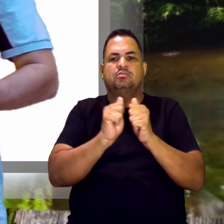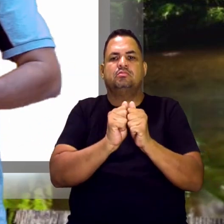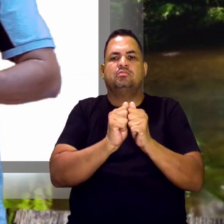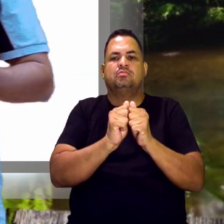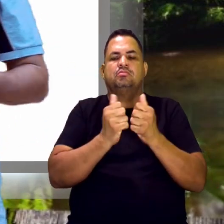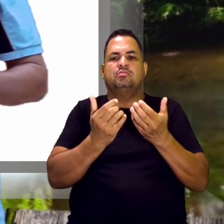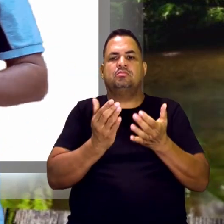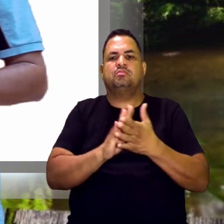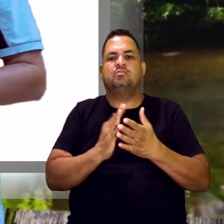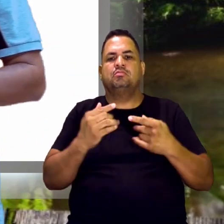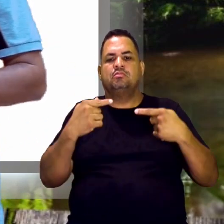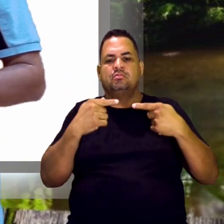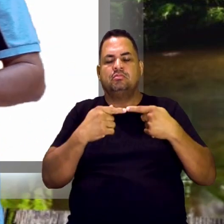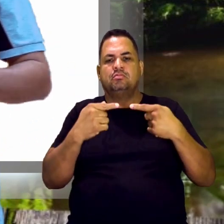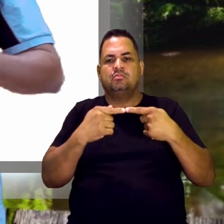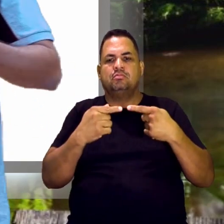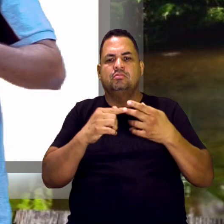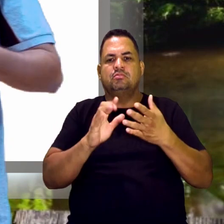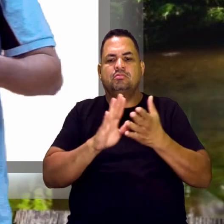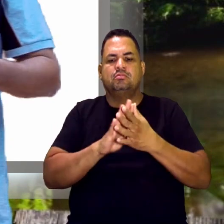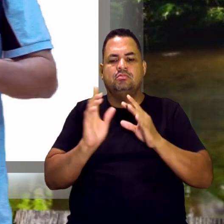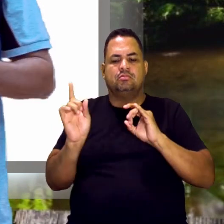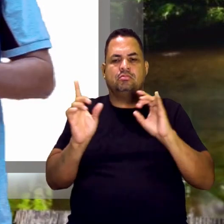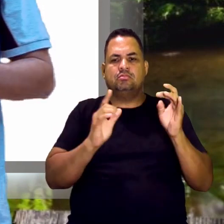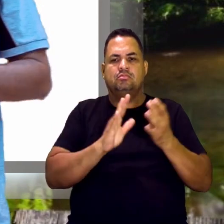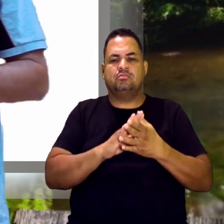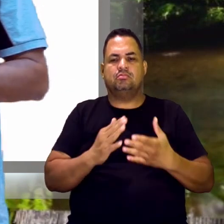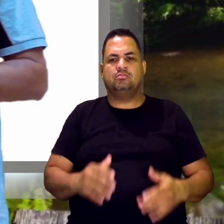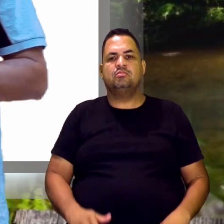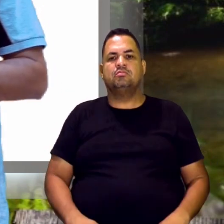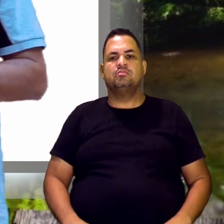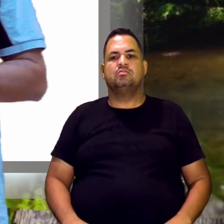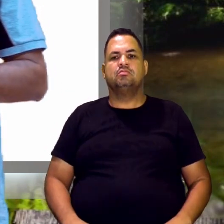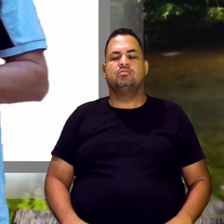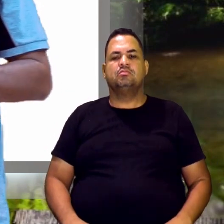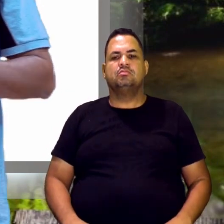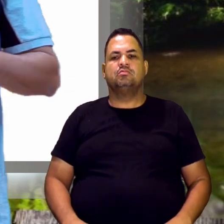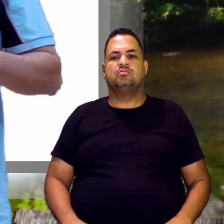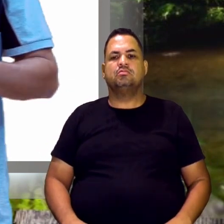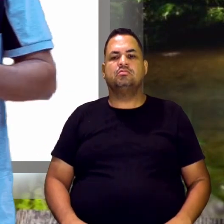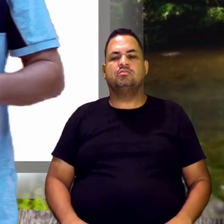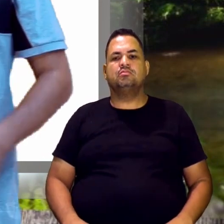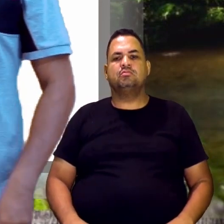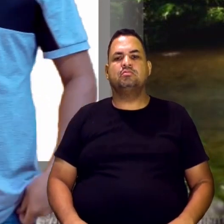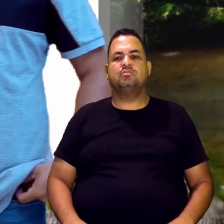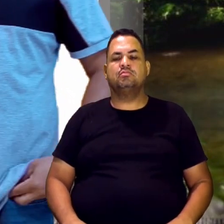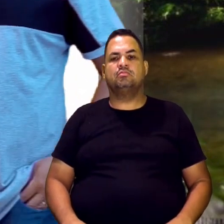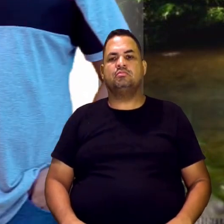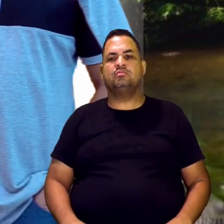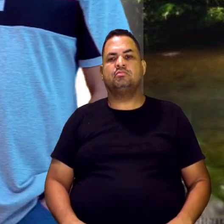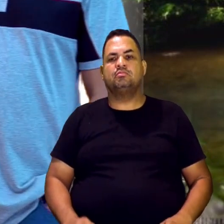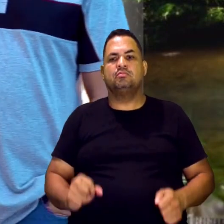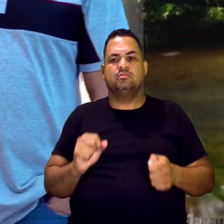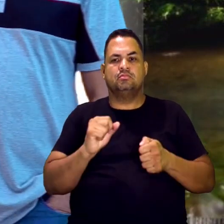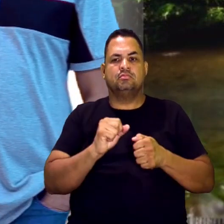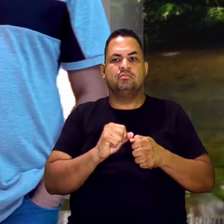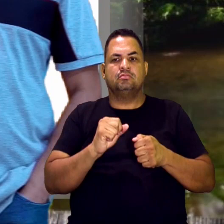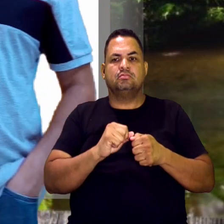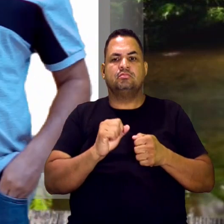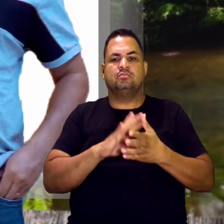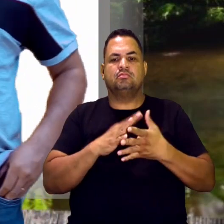em consonância entre uma com a outra, né? Justamente para as